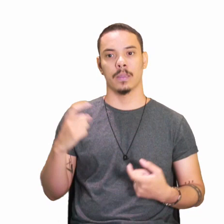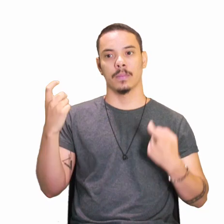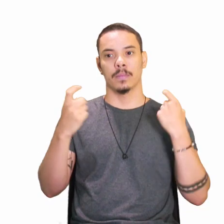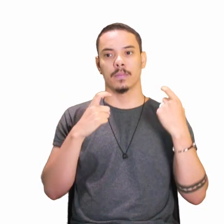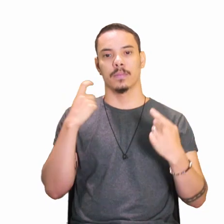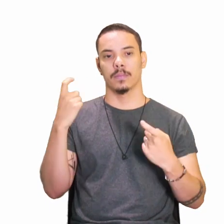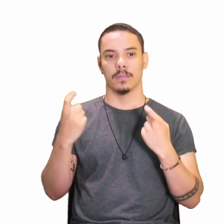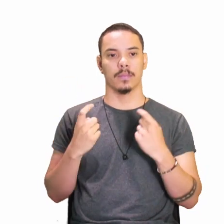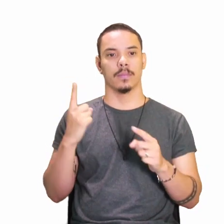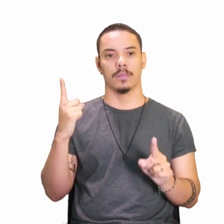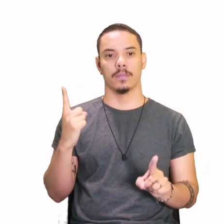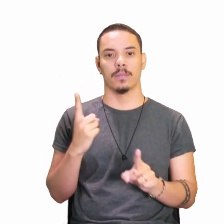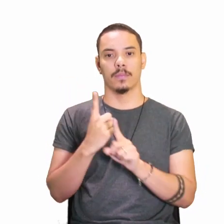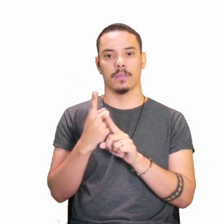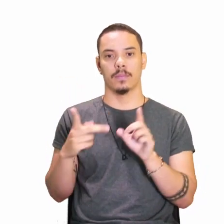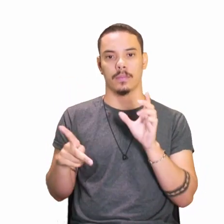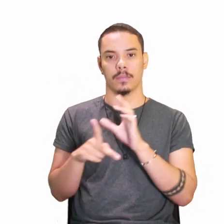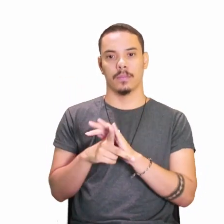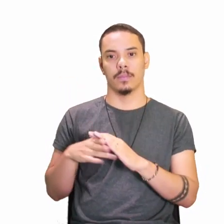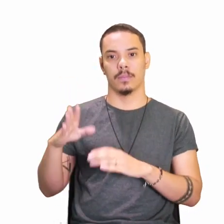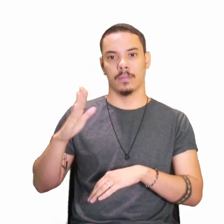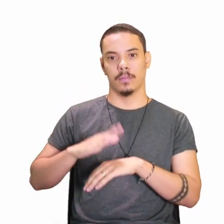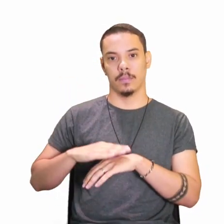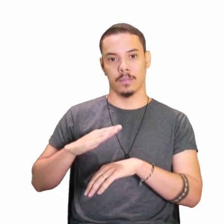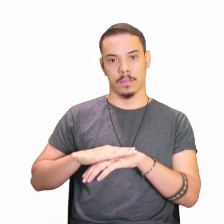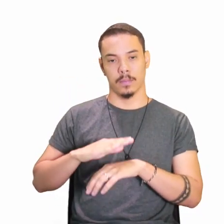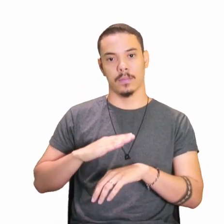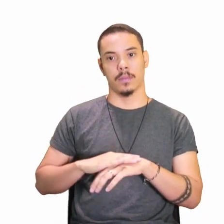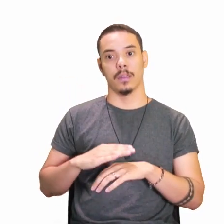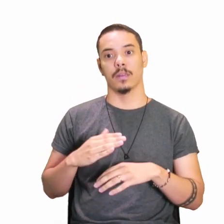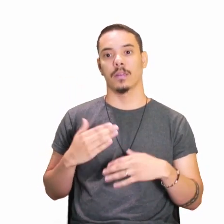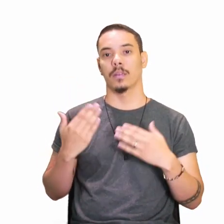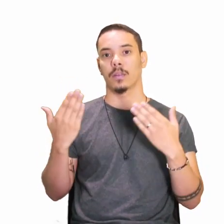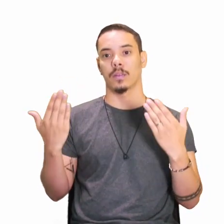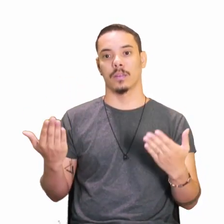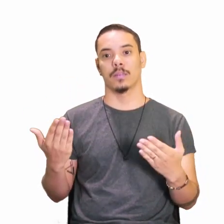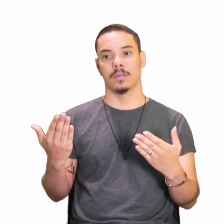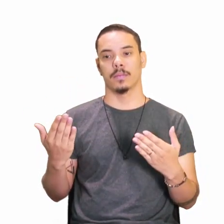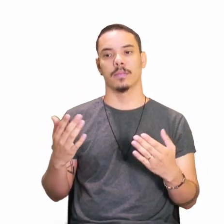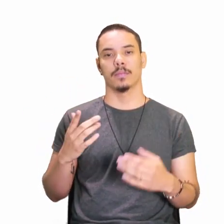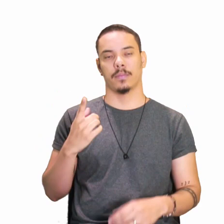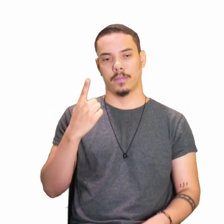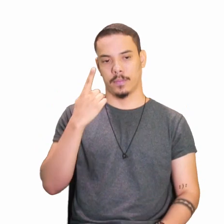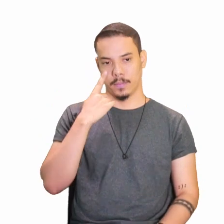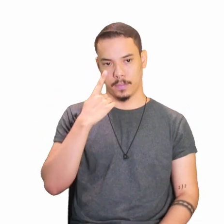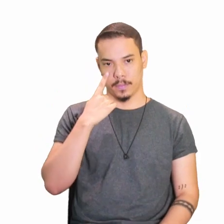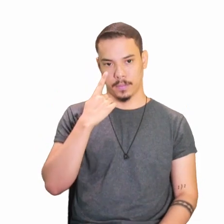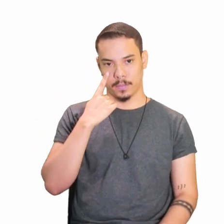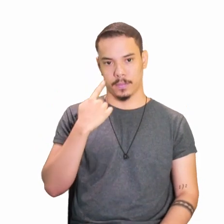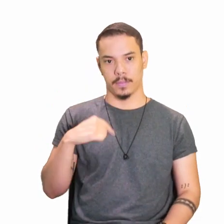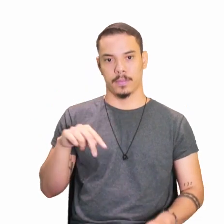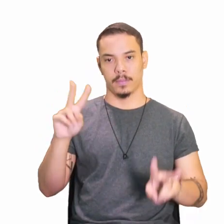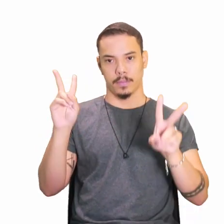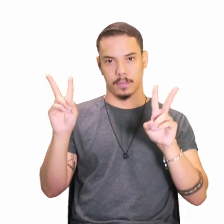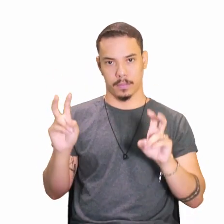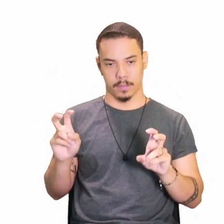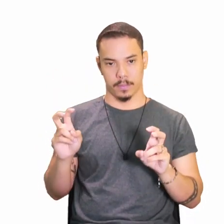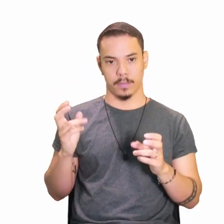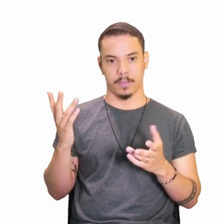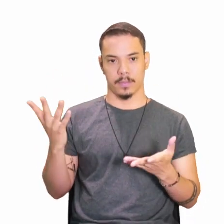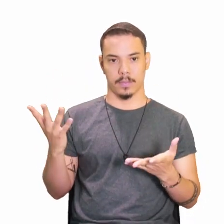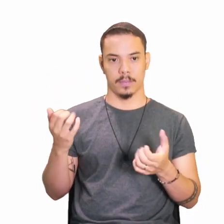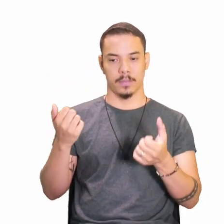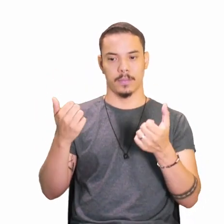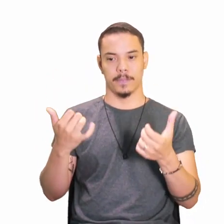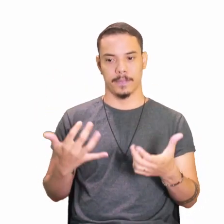preocupou-se encontrar para si mesmo Considere as seguintes afirmações em relação a expressão